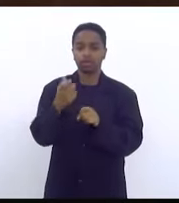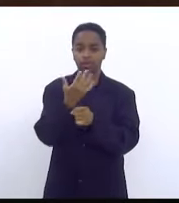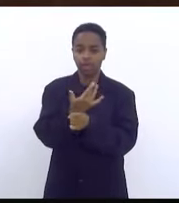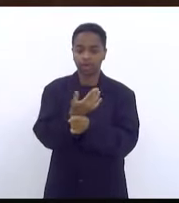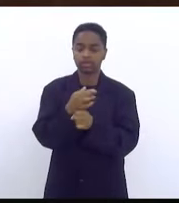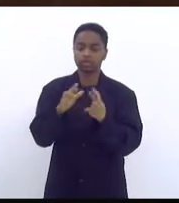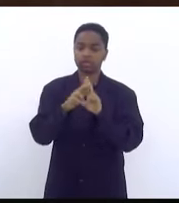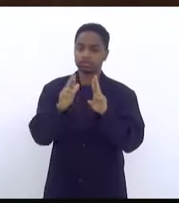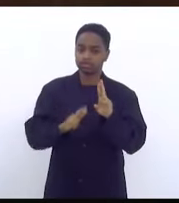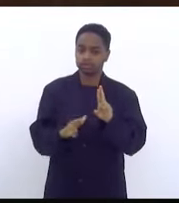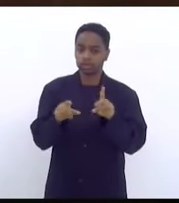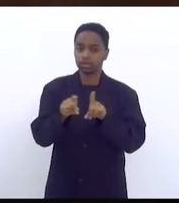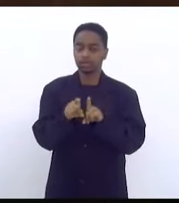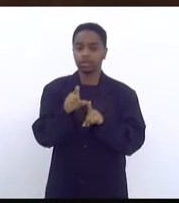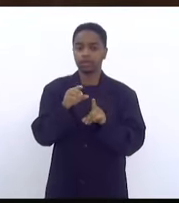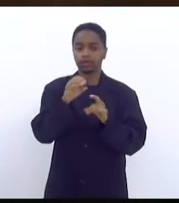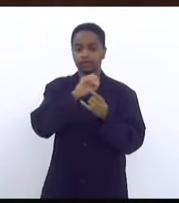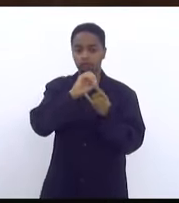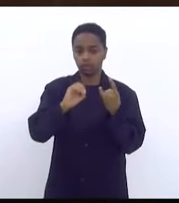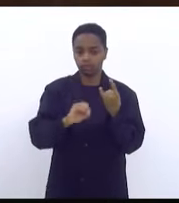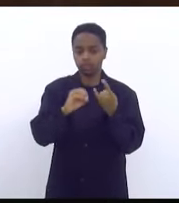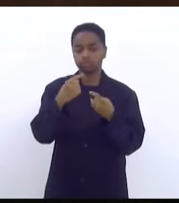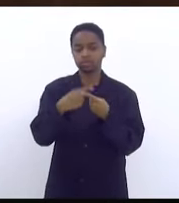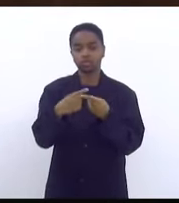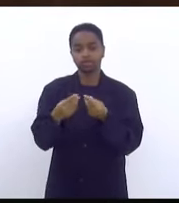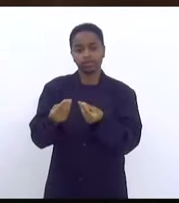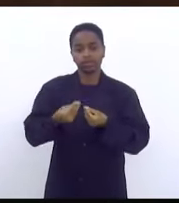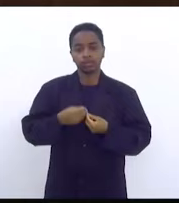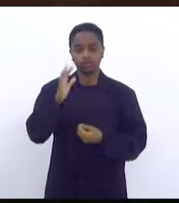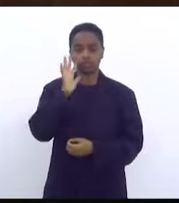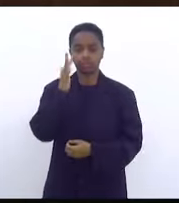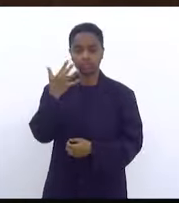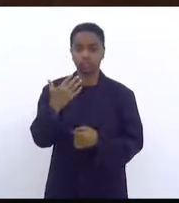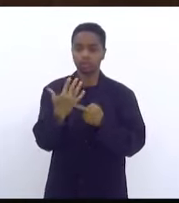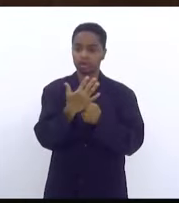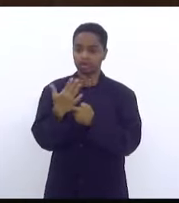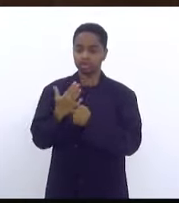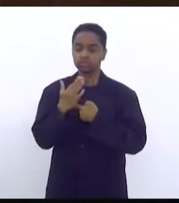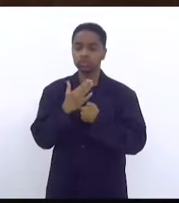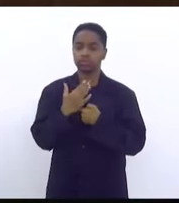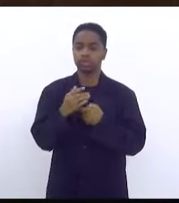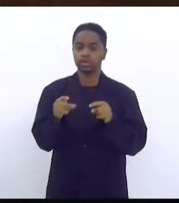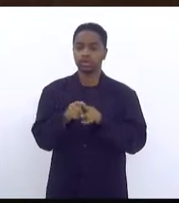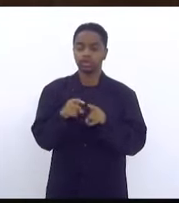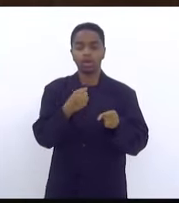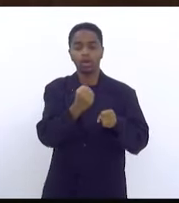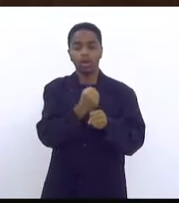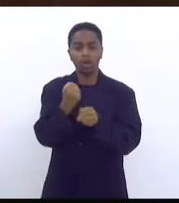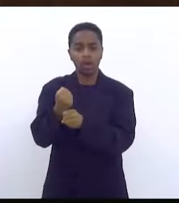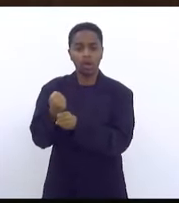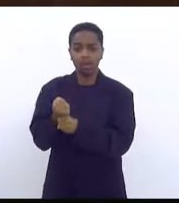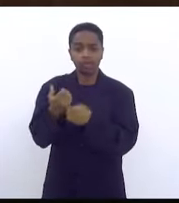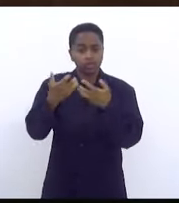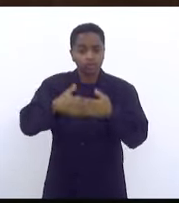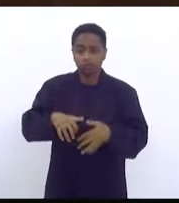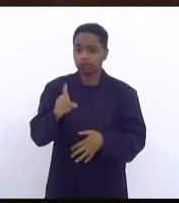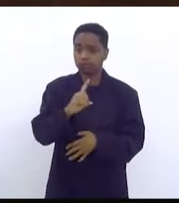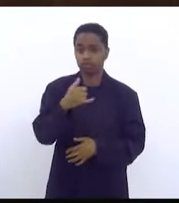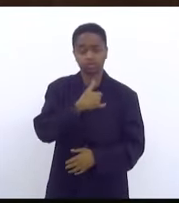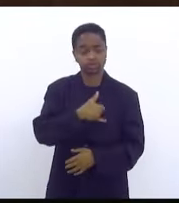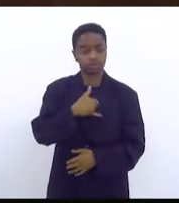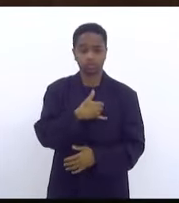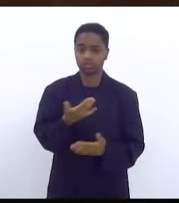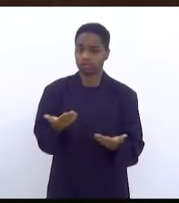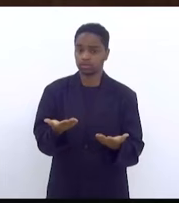da UFRJ, da Fiocruz, que nos deu soluções. Grandes obras não vão funcionar para São João de